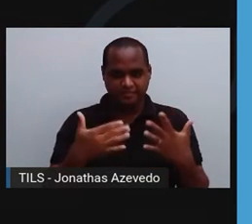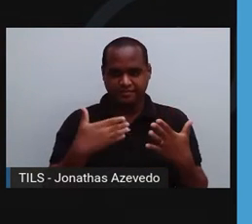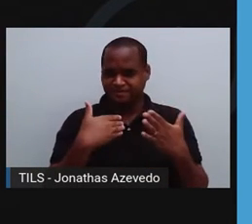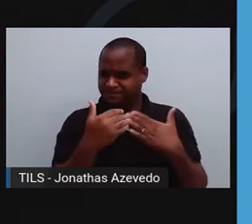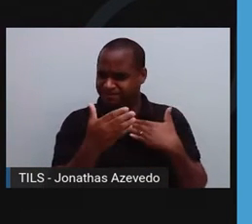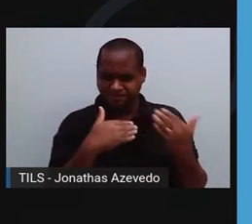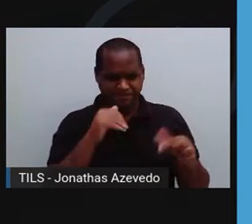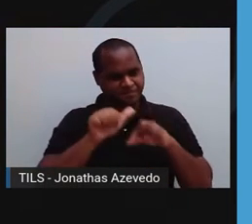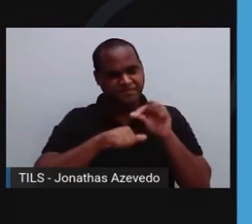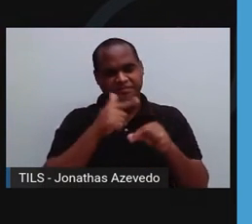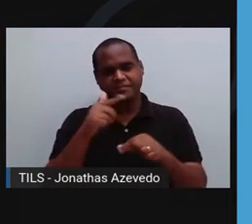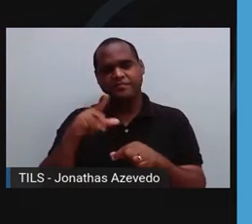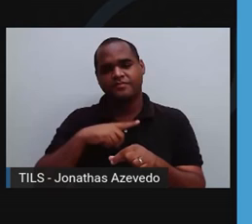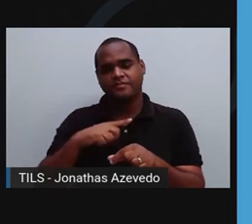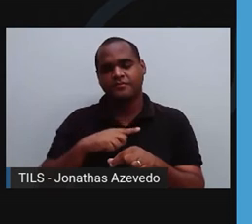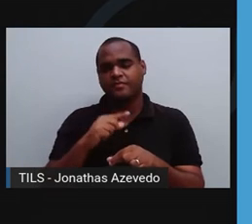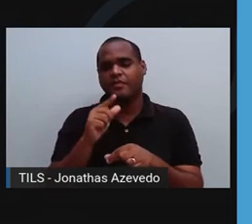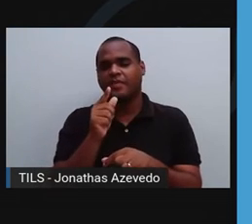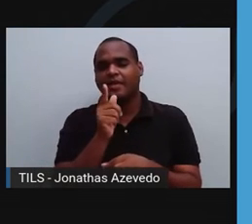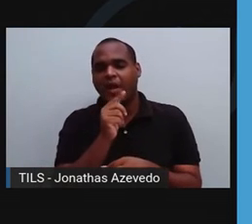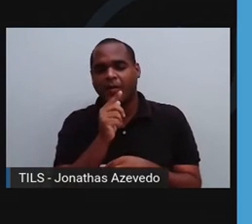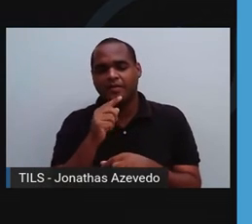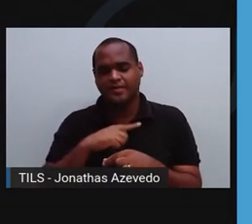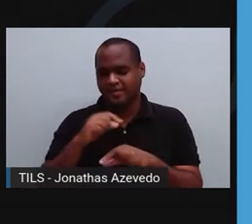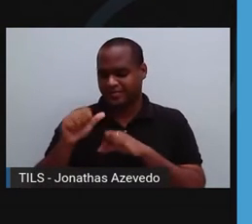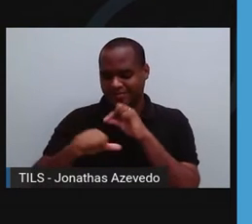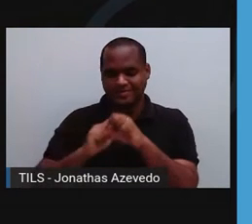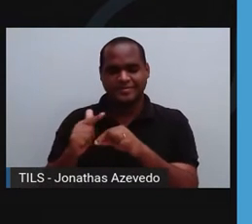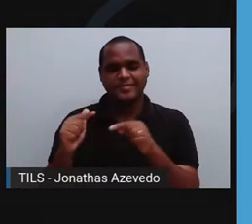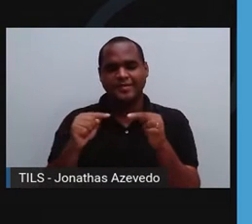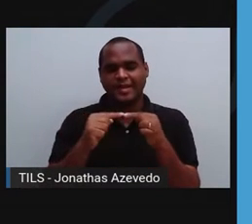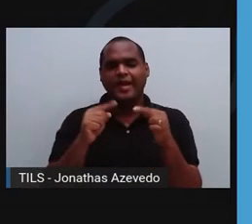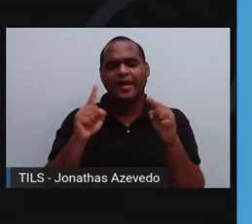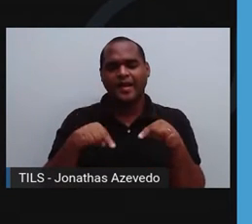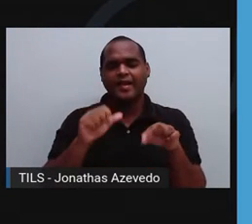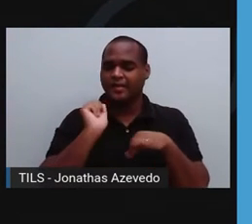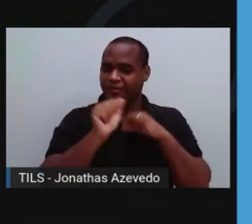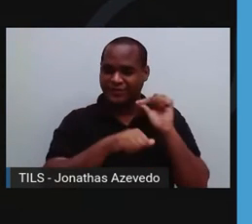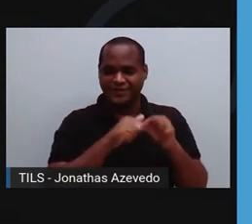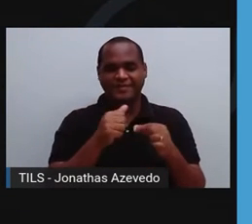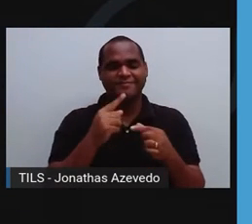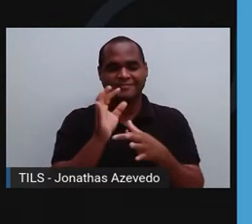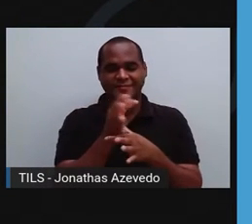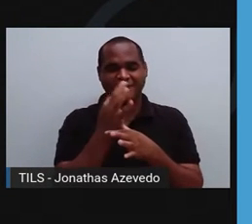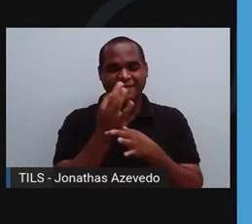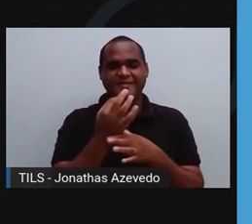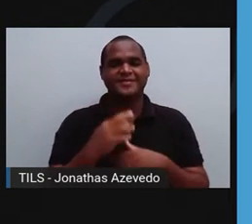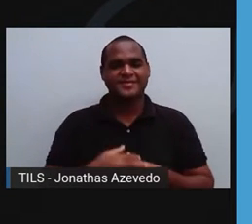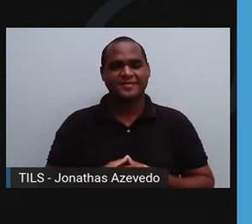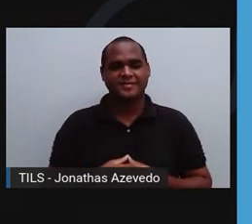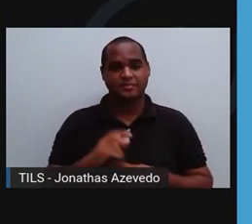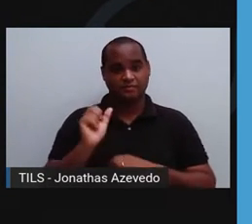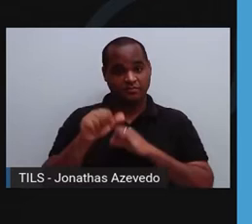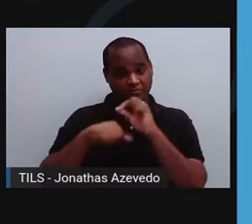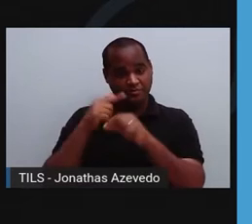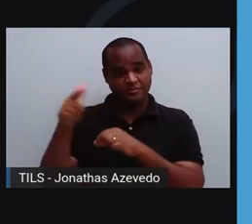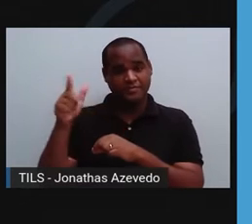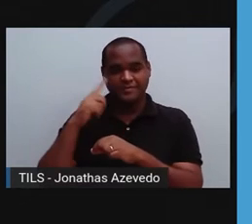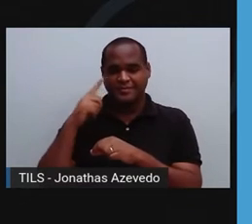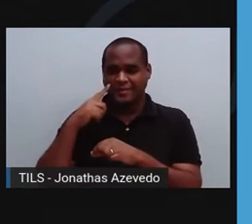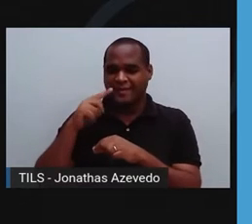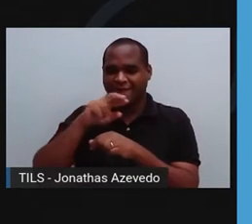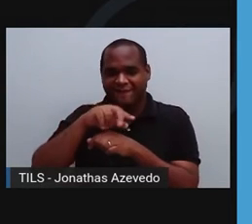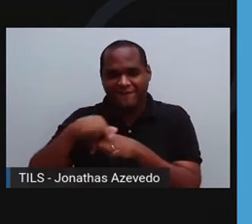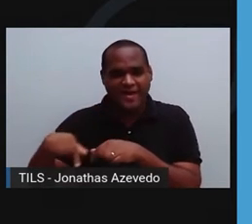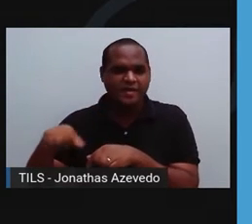de estado físico constitui-se em uma transformação física. Quando alteramos o formato de um material,